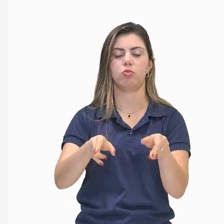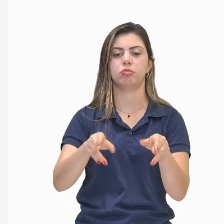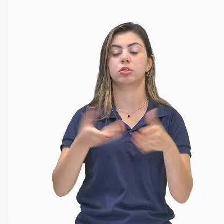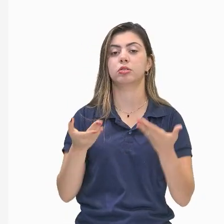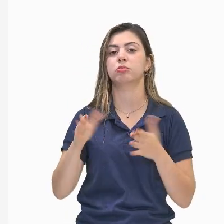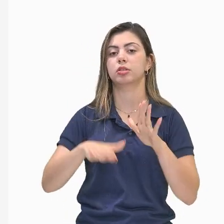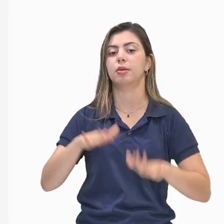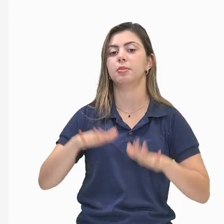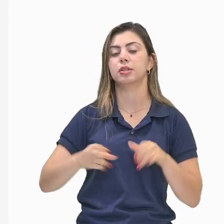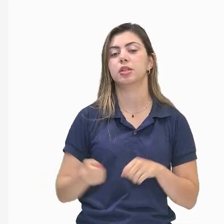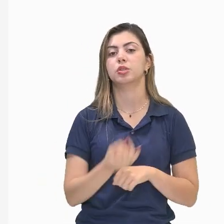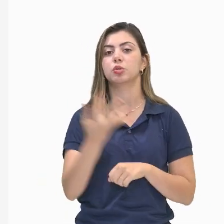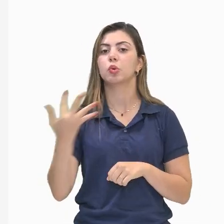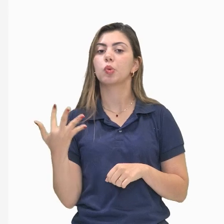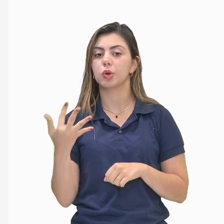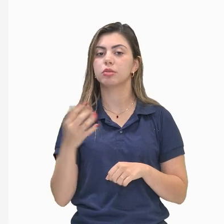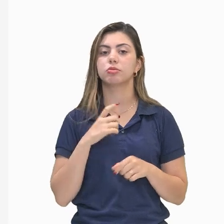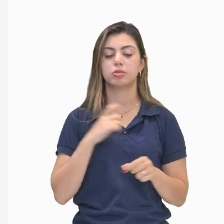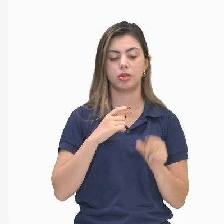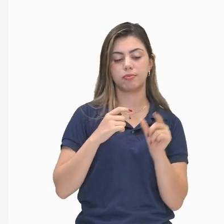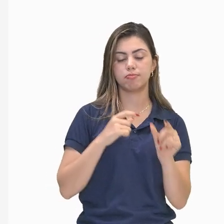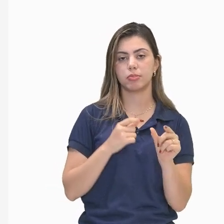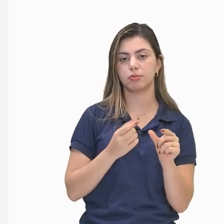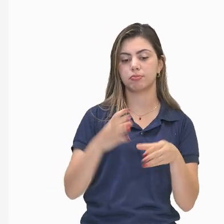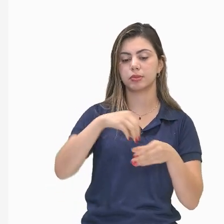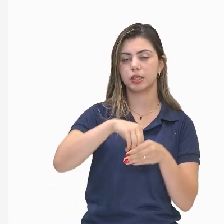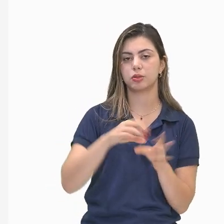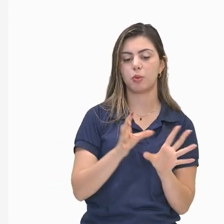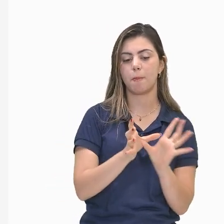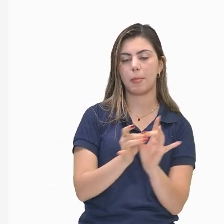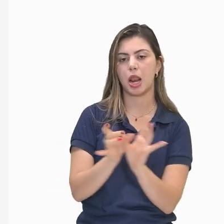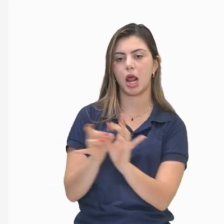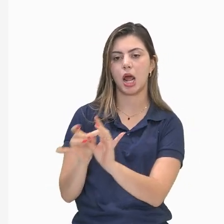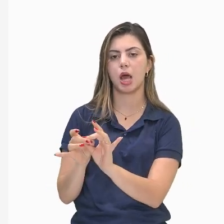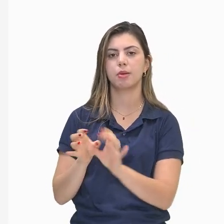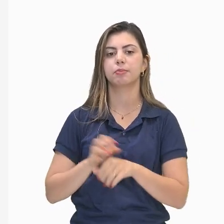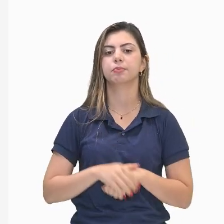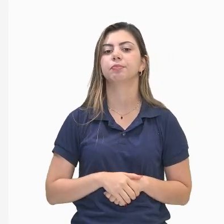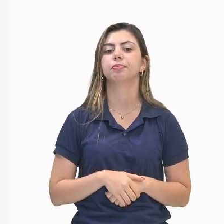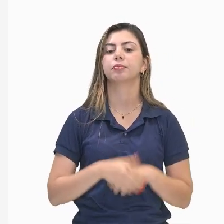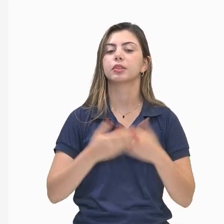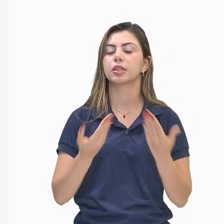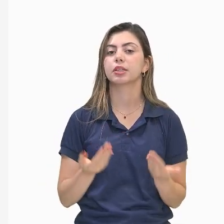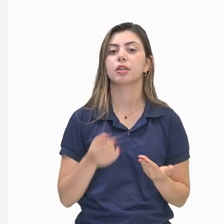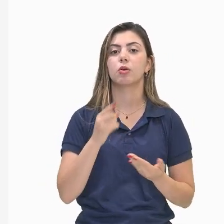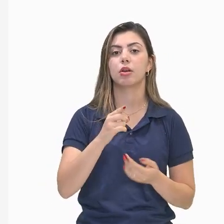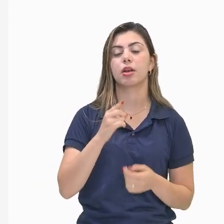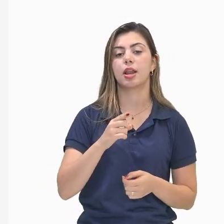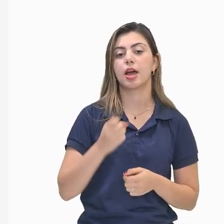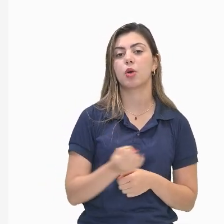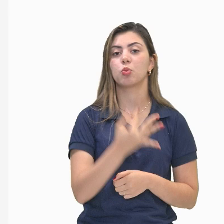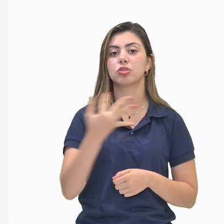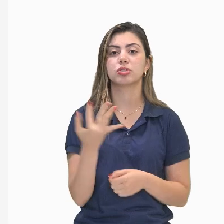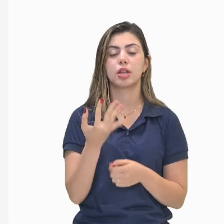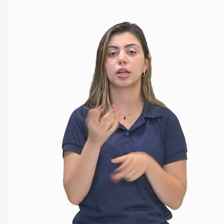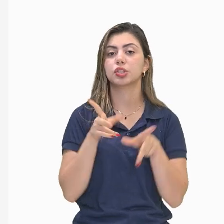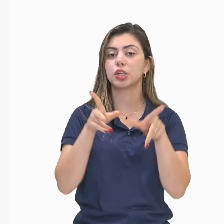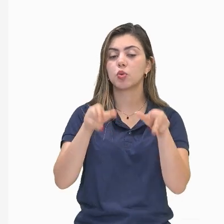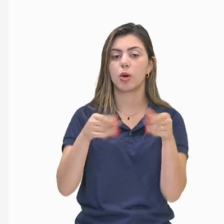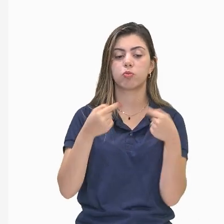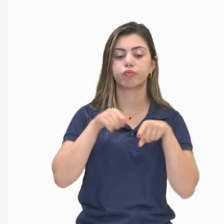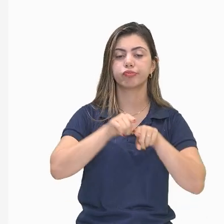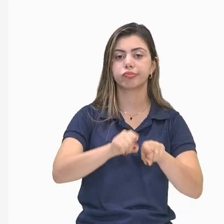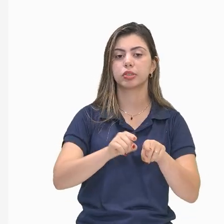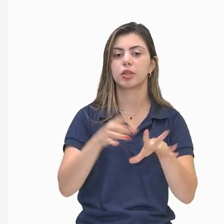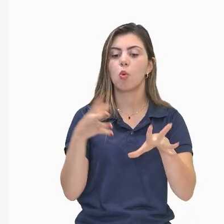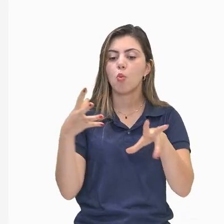de capacitores que eu tenha na minha associação. Então, a carga ela é sempre constante. A carga total e a carga em